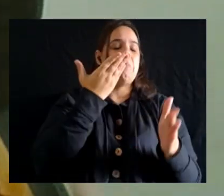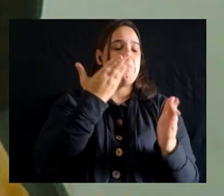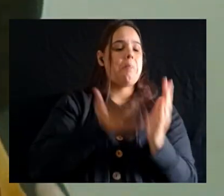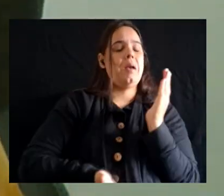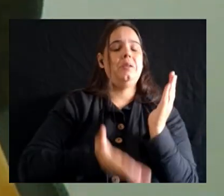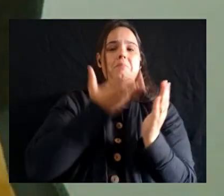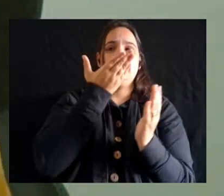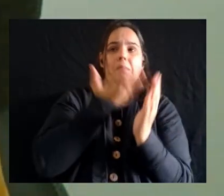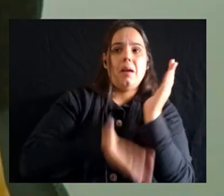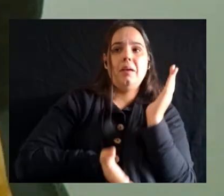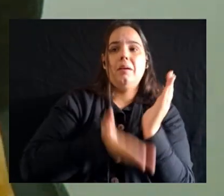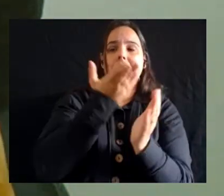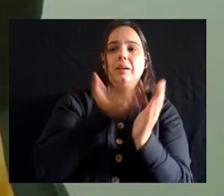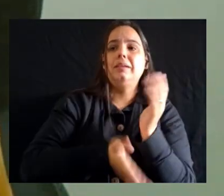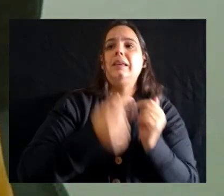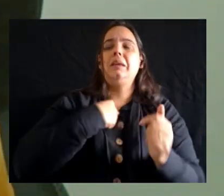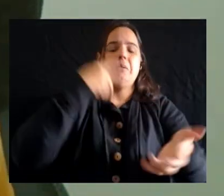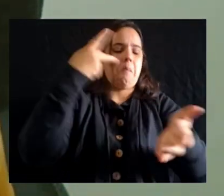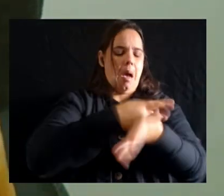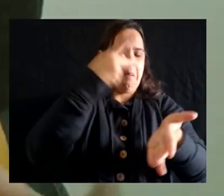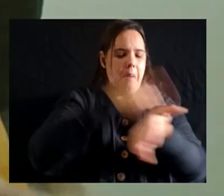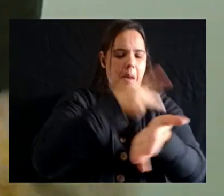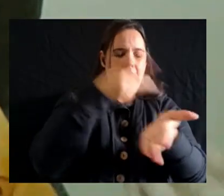sou errada em alguma coisa?